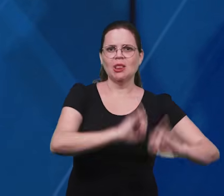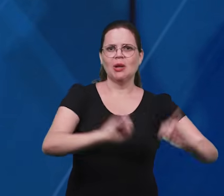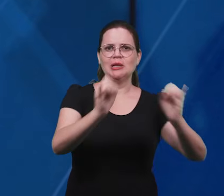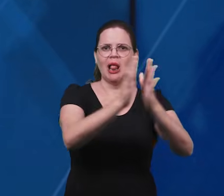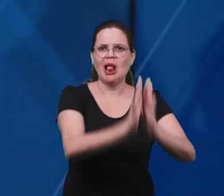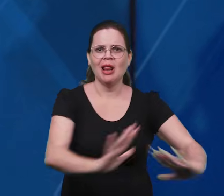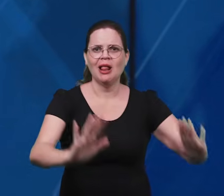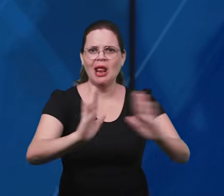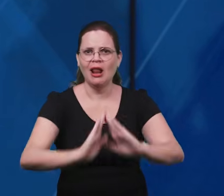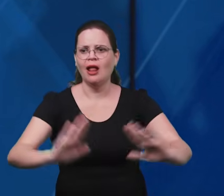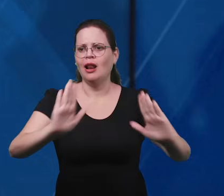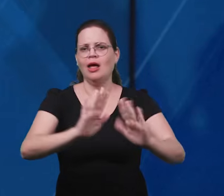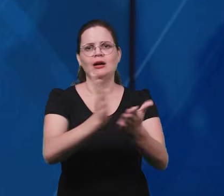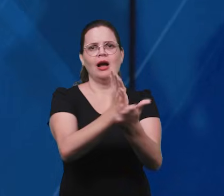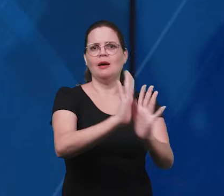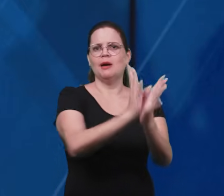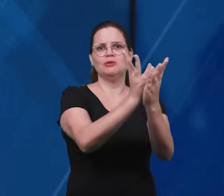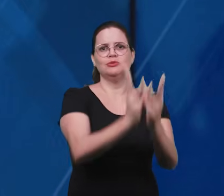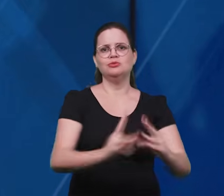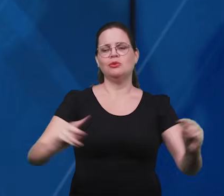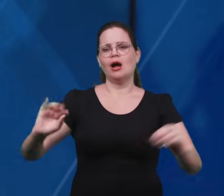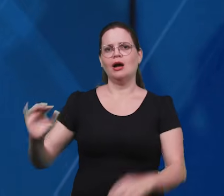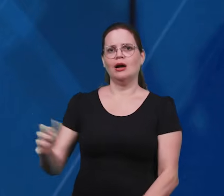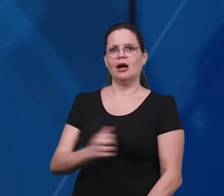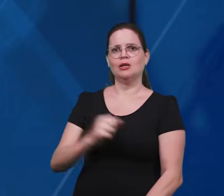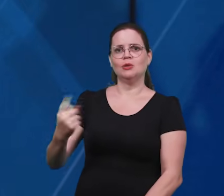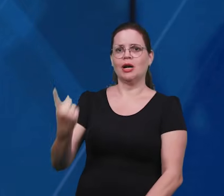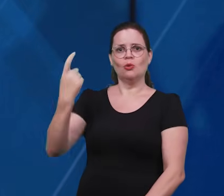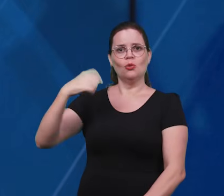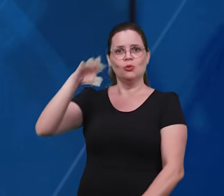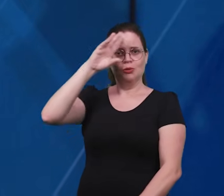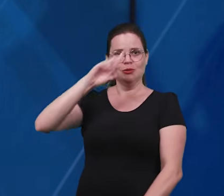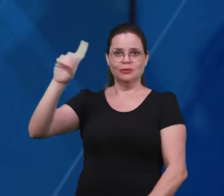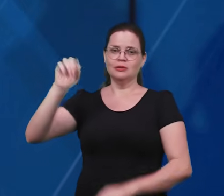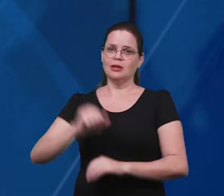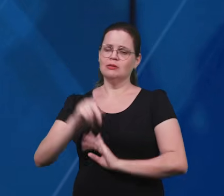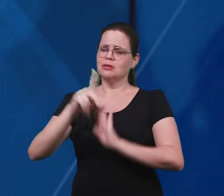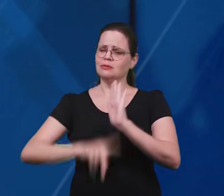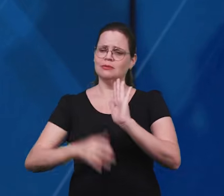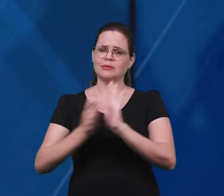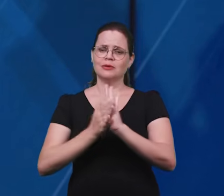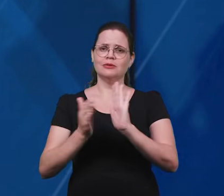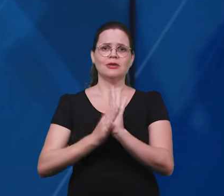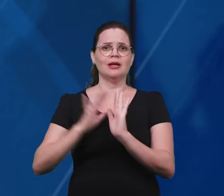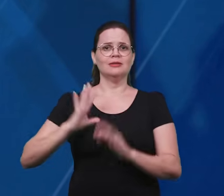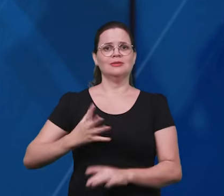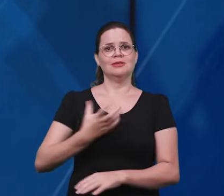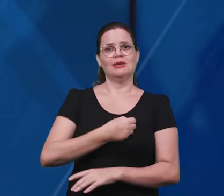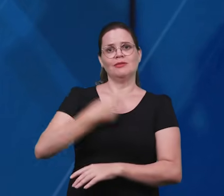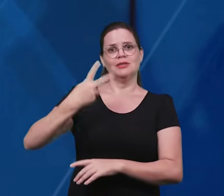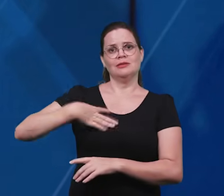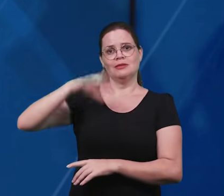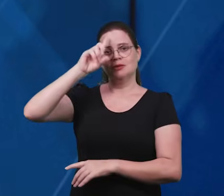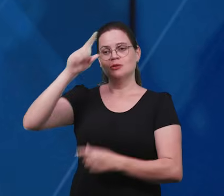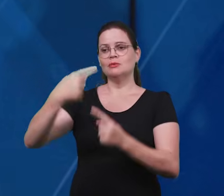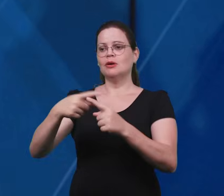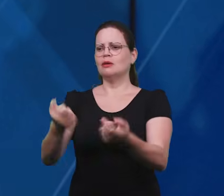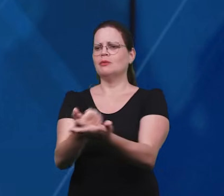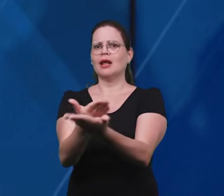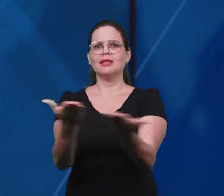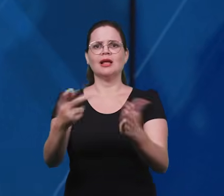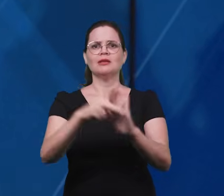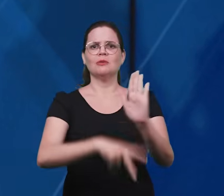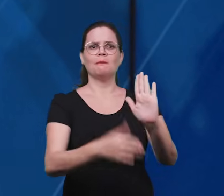idólatra. Este é o plano de salvação de Deus, que é extensivo a todas as nações da